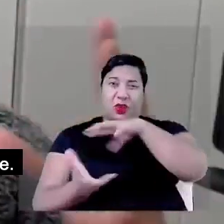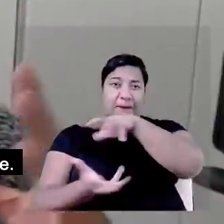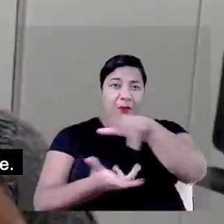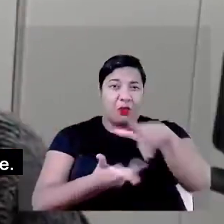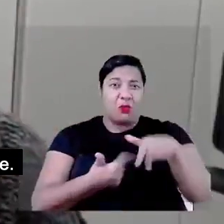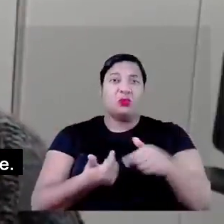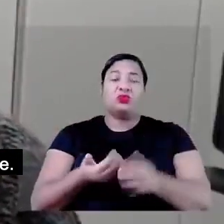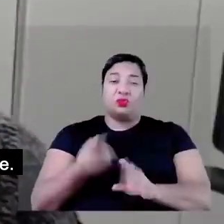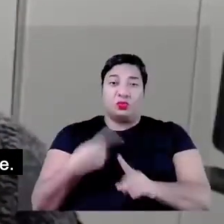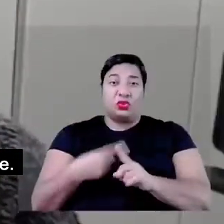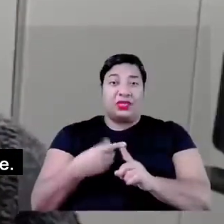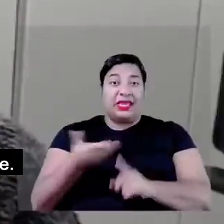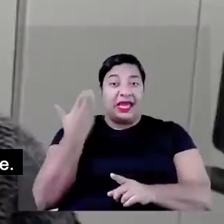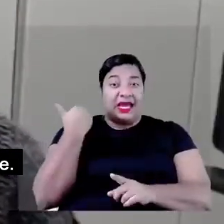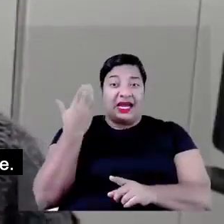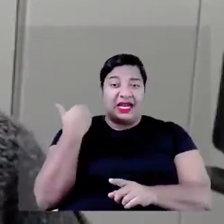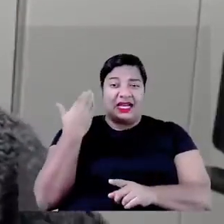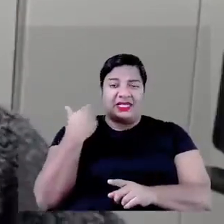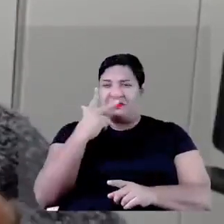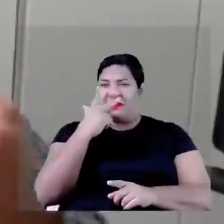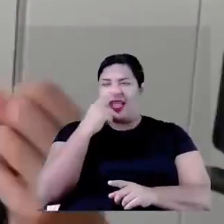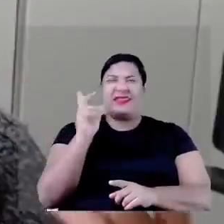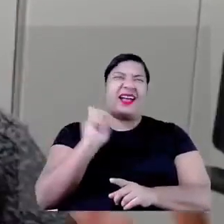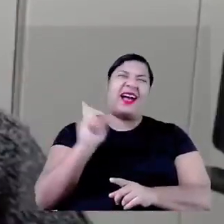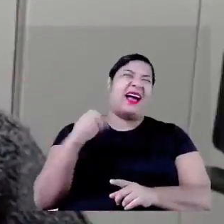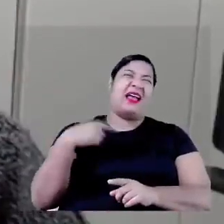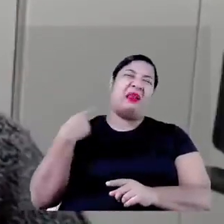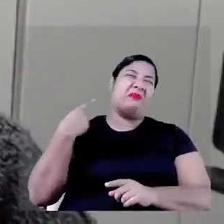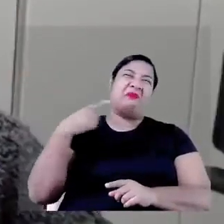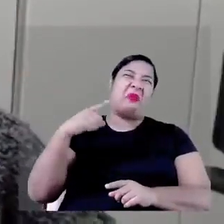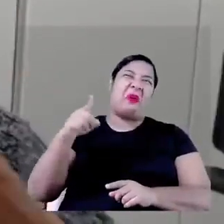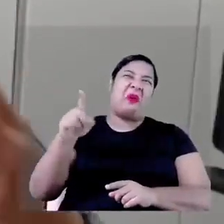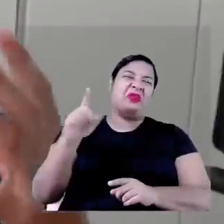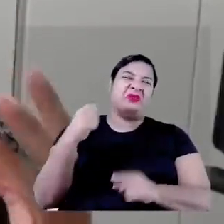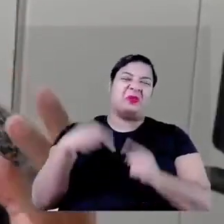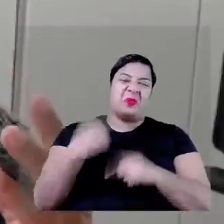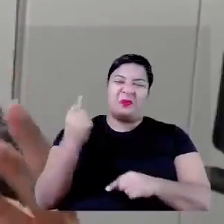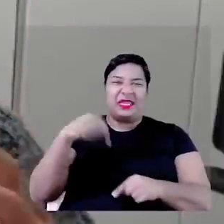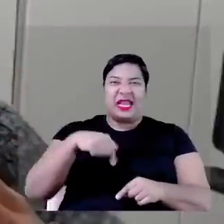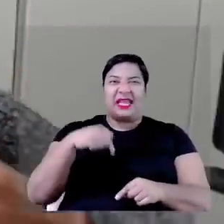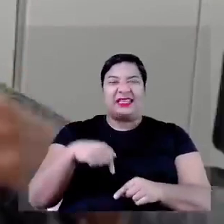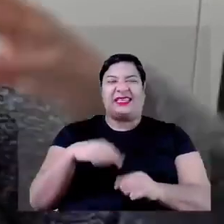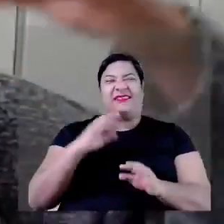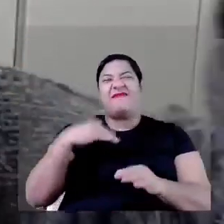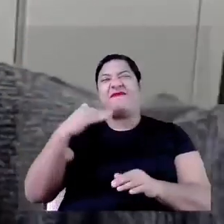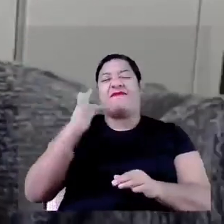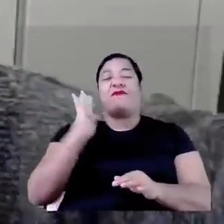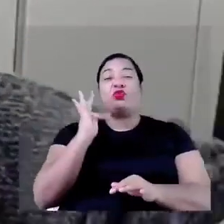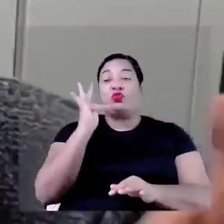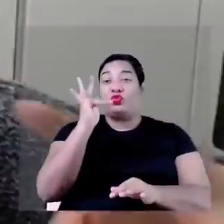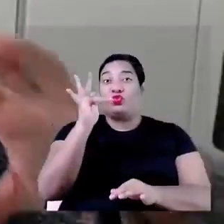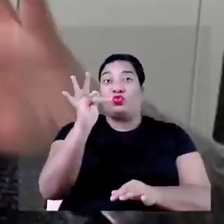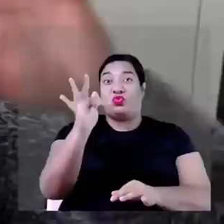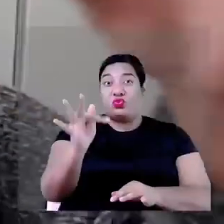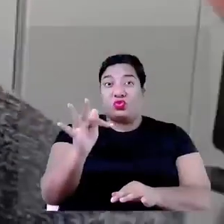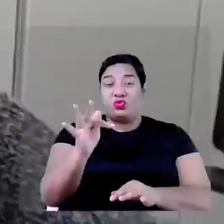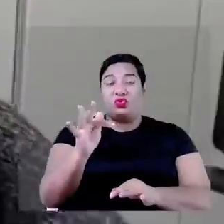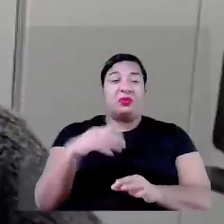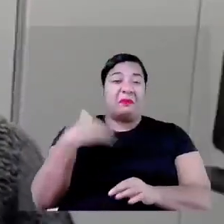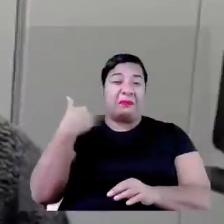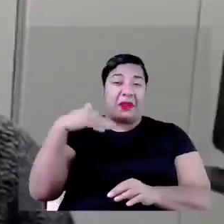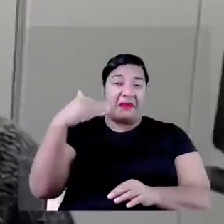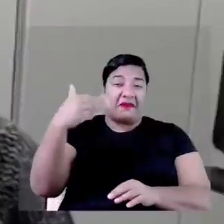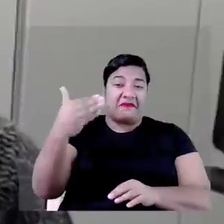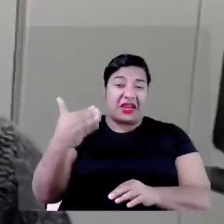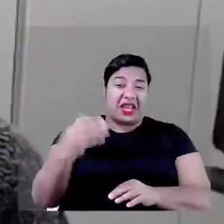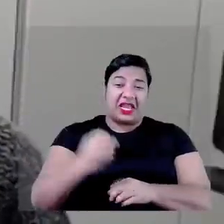uma coisa muito distante da nossa realidade, a gente pensava na mudança climática como algo que fosse acontecer daqui a